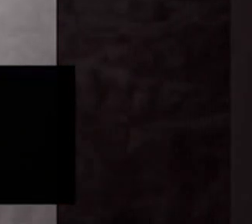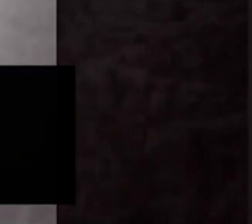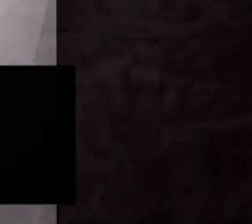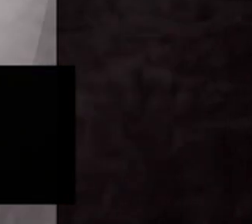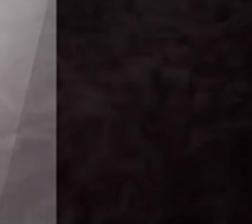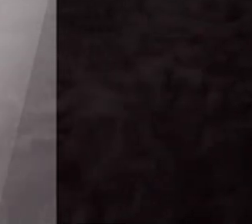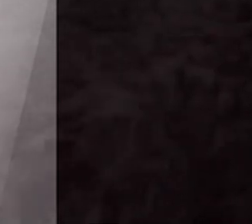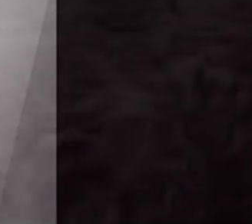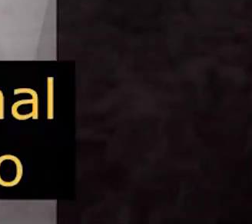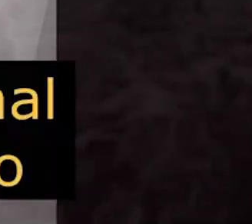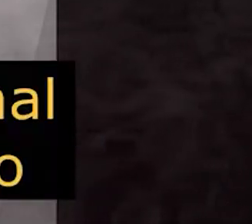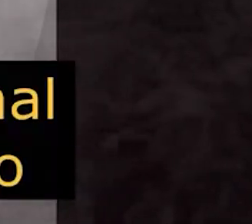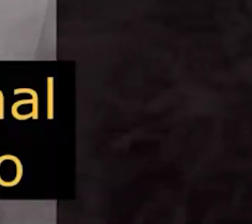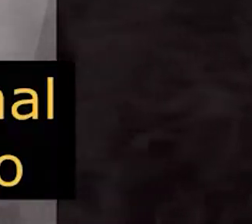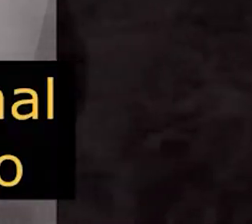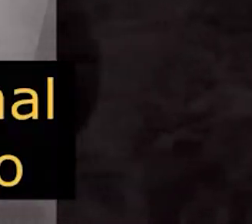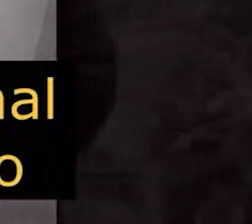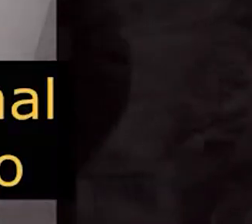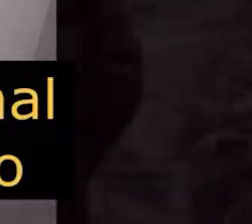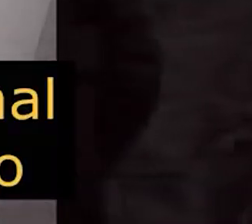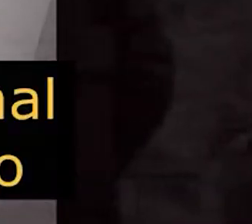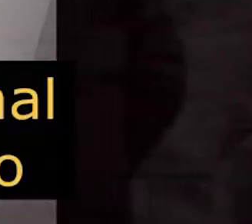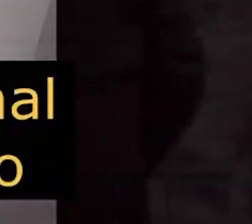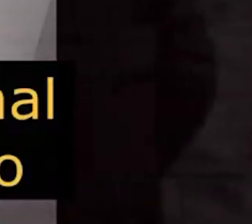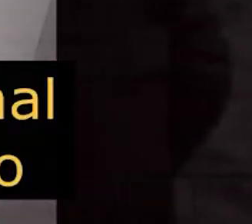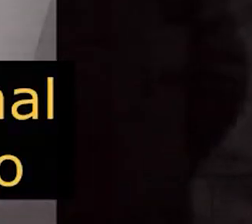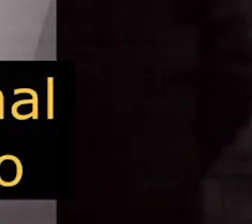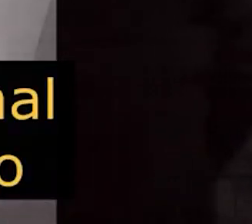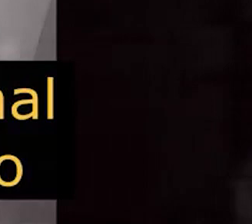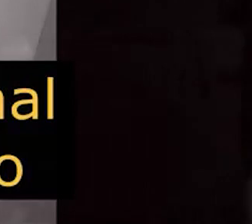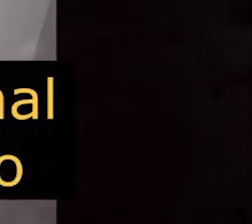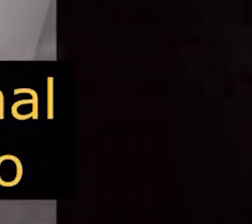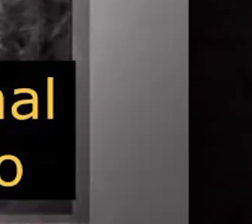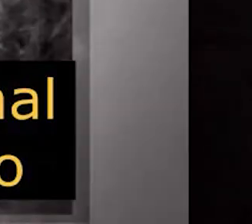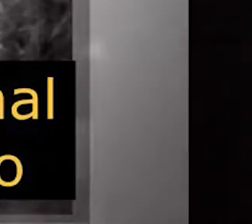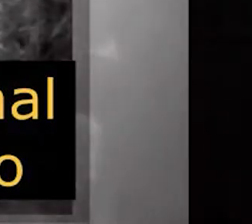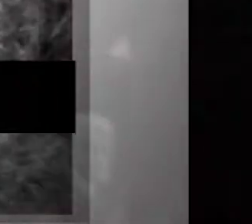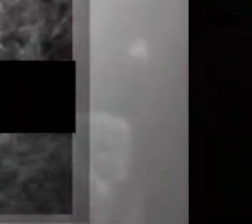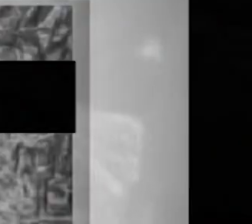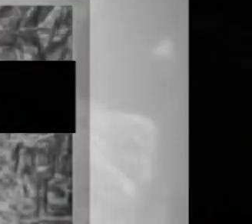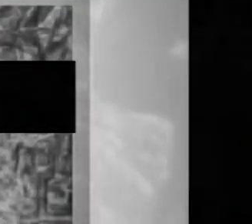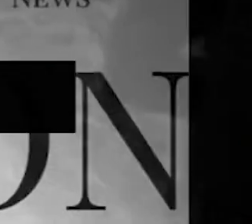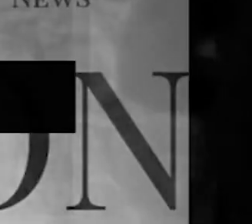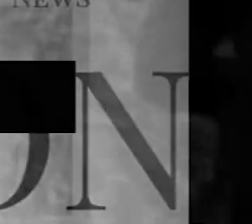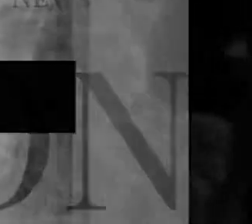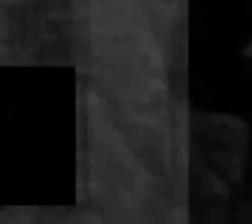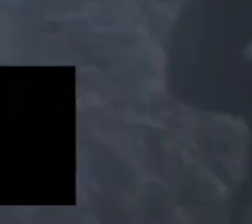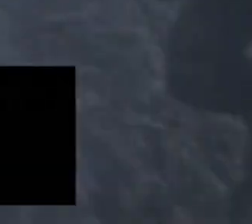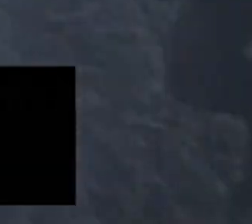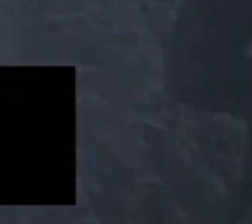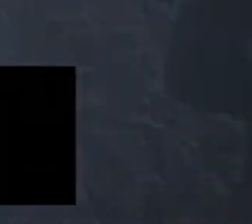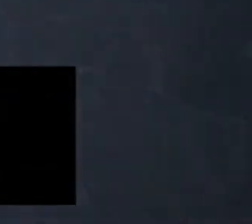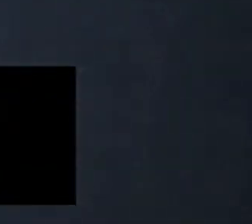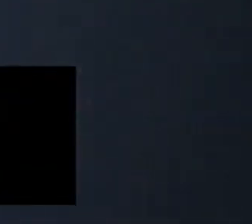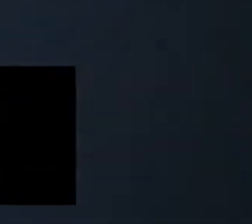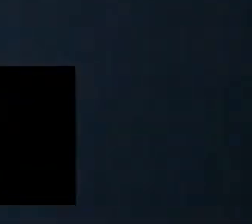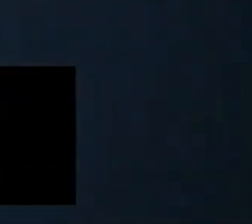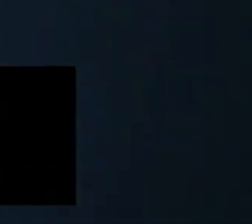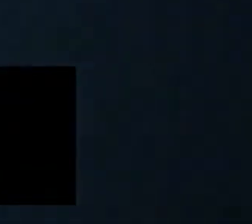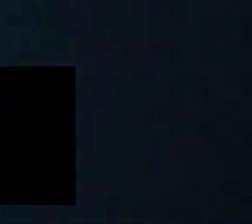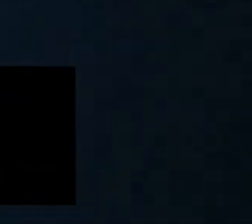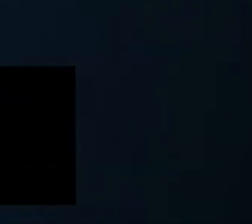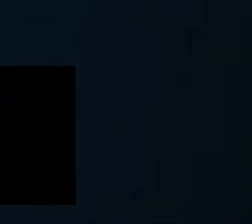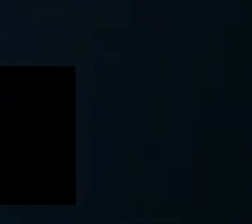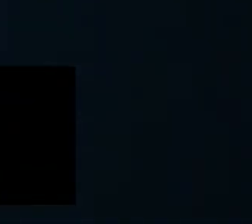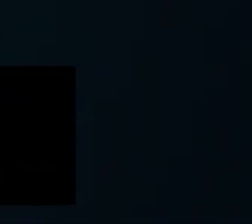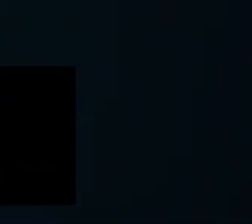negativa de assombrá-la. Ainda guardando o recorte de jornal que classificava seu trabalho como ficção de polpa, recebe a inusitada